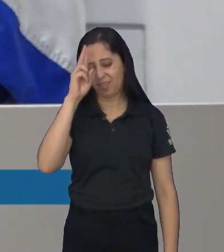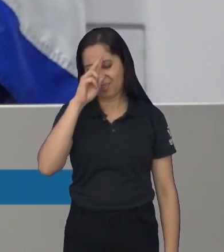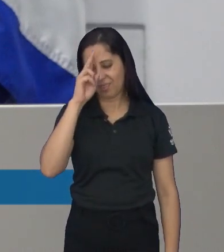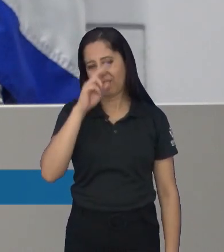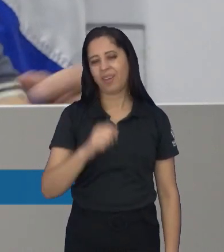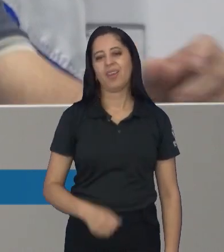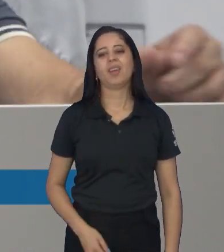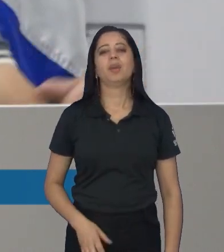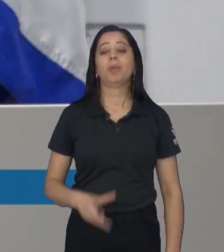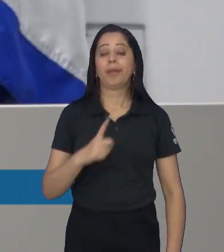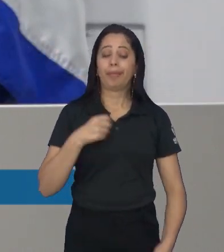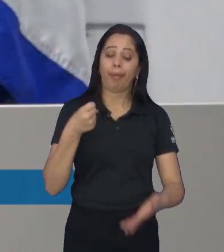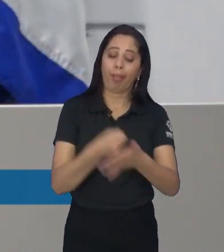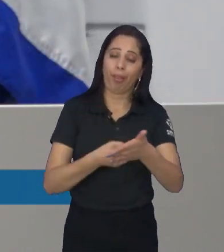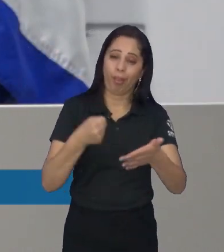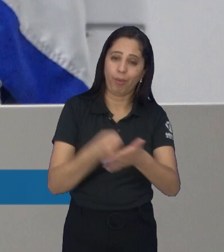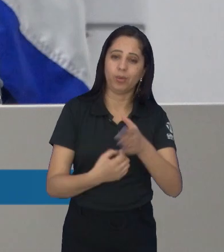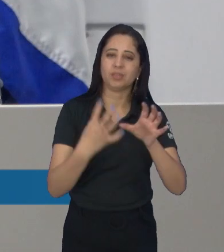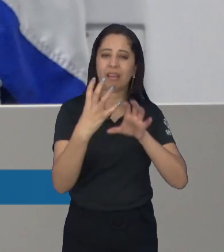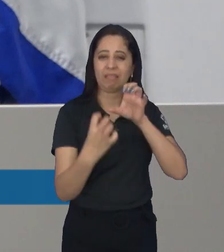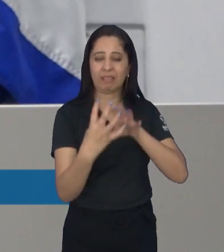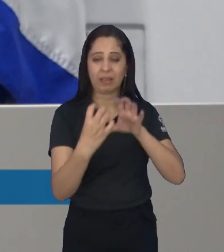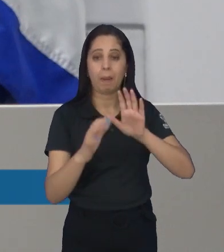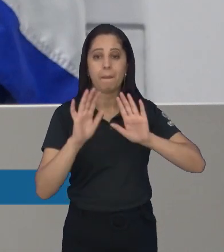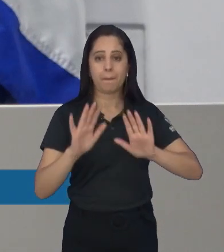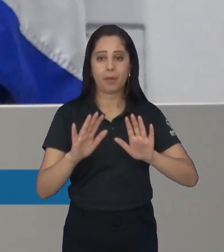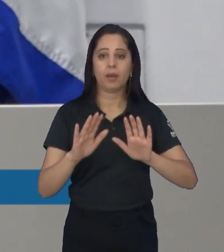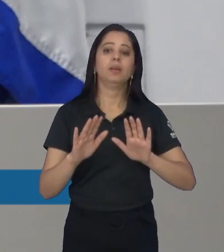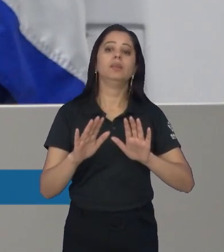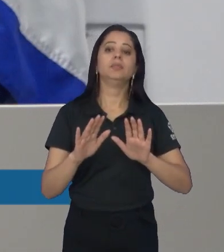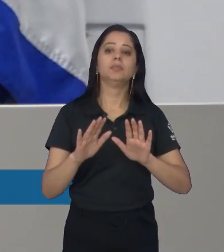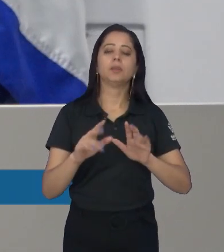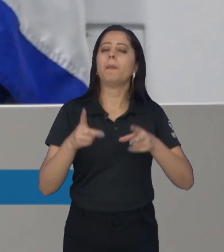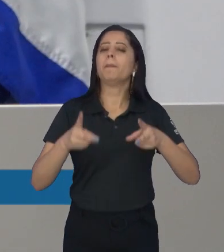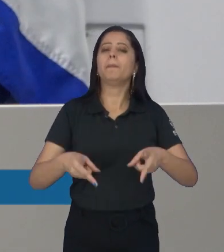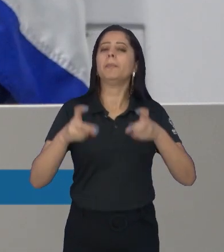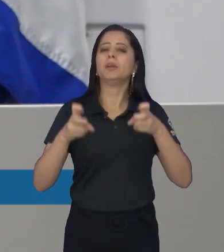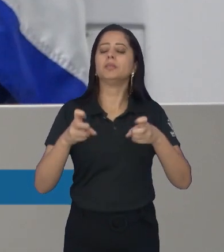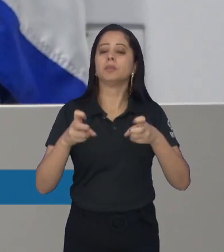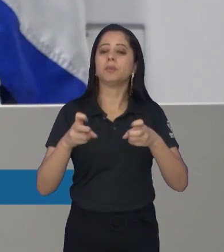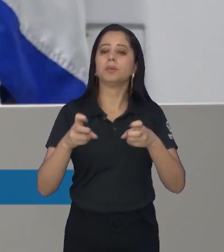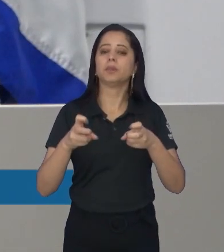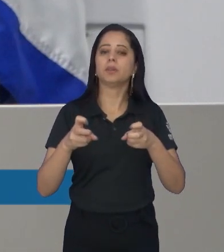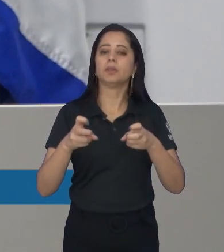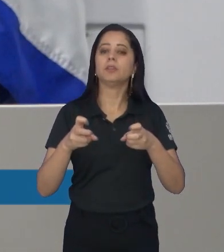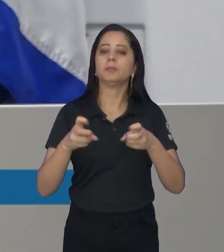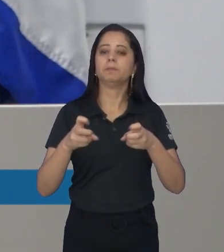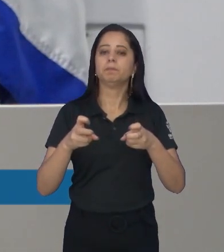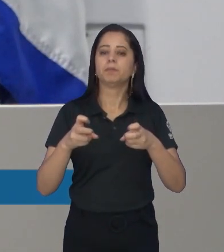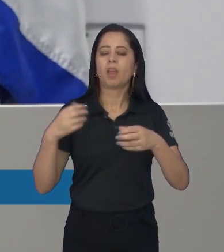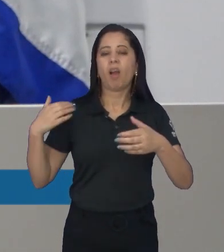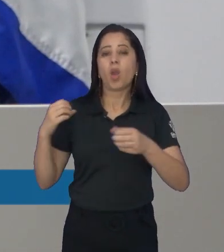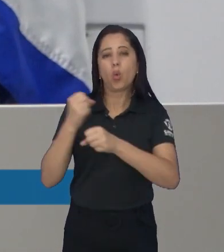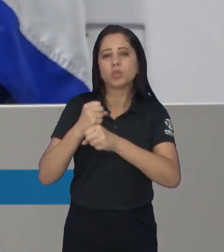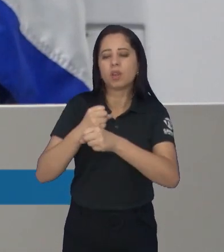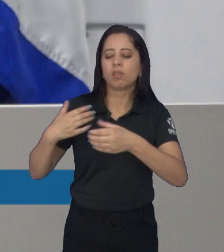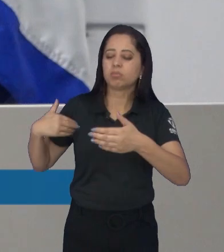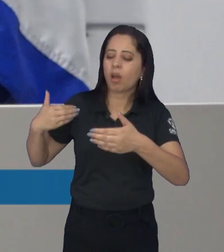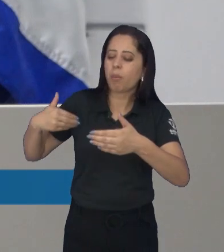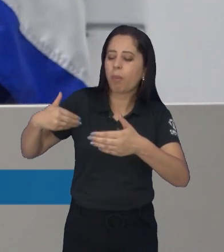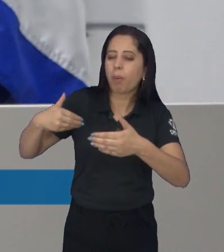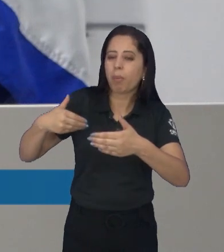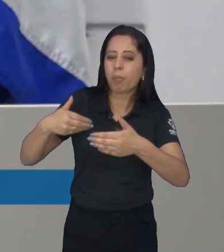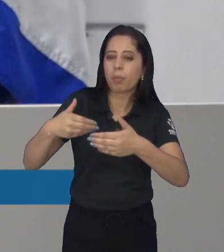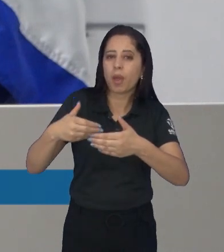muita briga né naquelas coisas todas mas assim o que a gente percebe ao longo dos anos é que com passar os bairros Assim